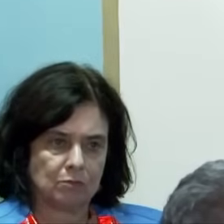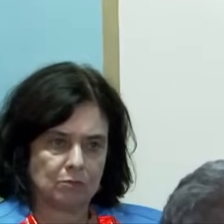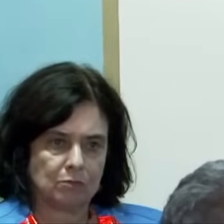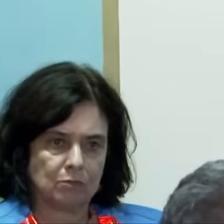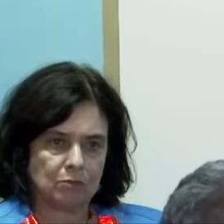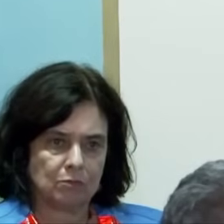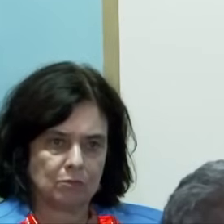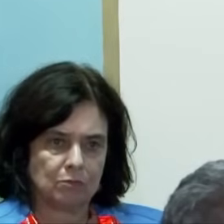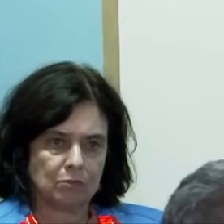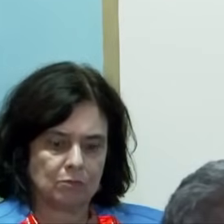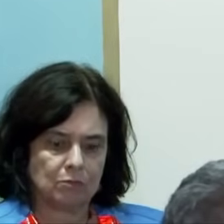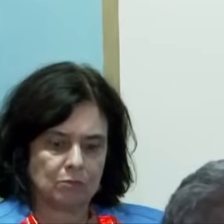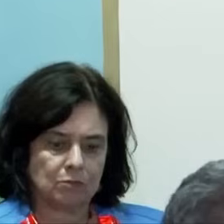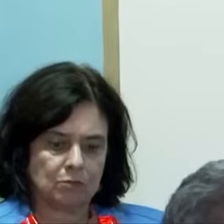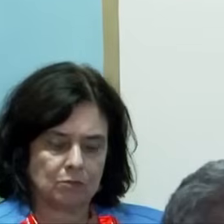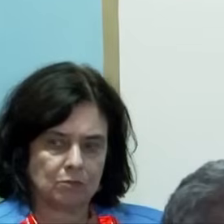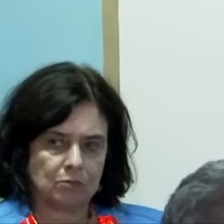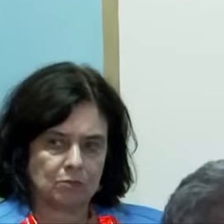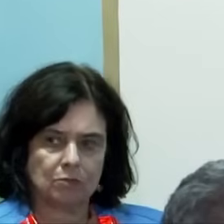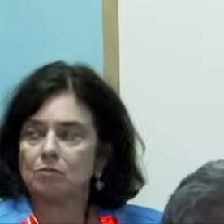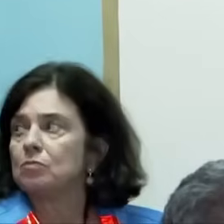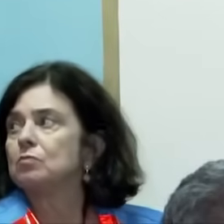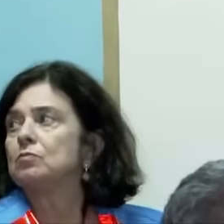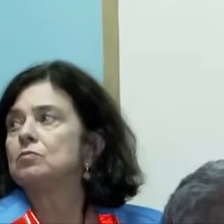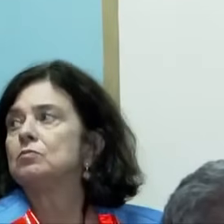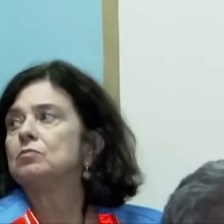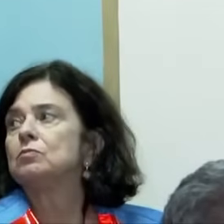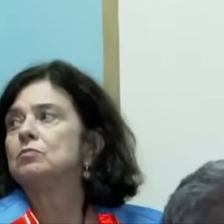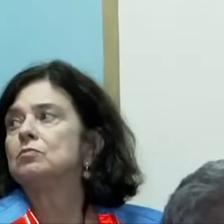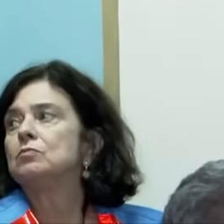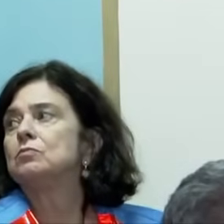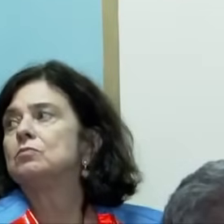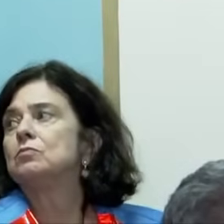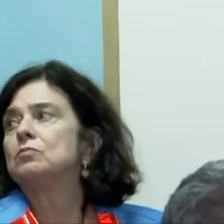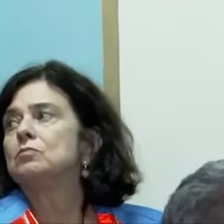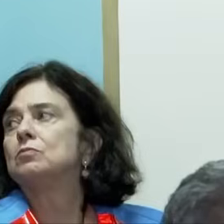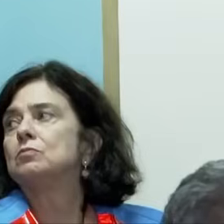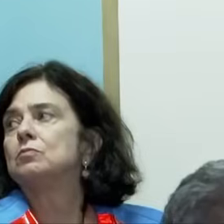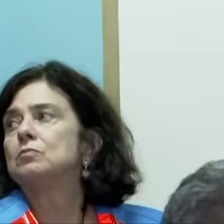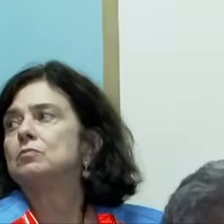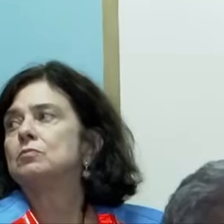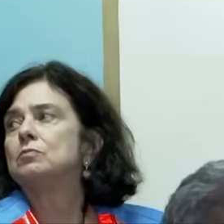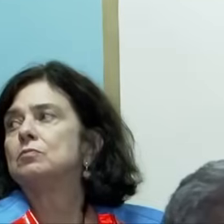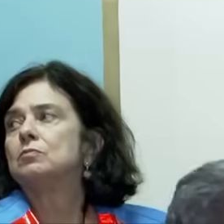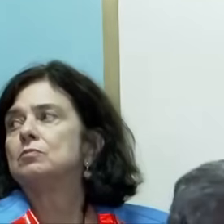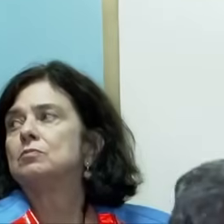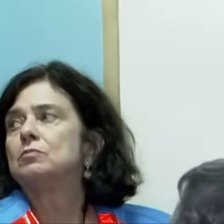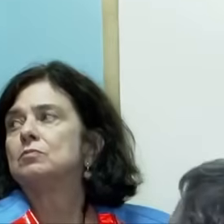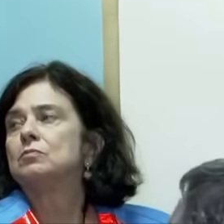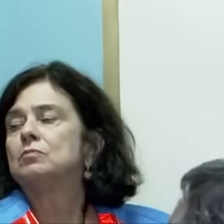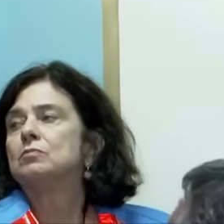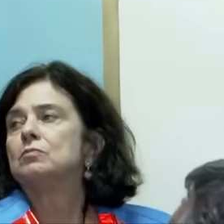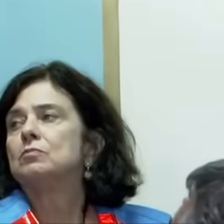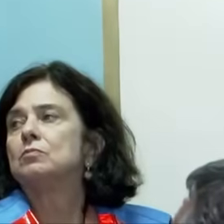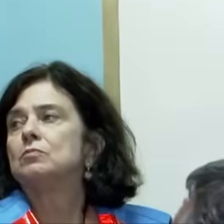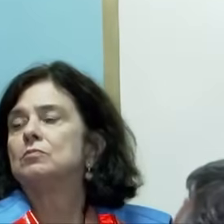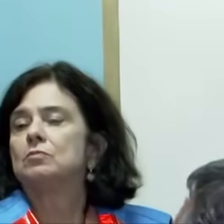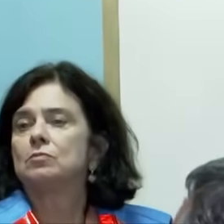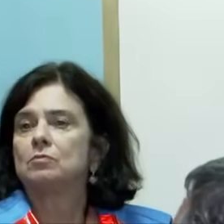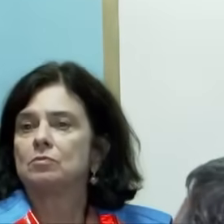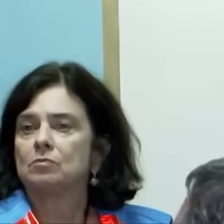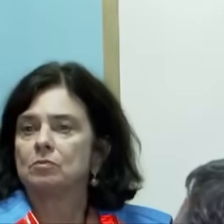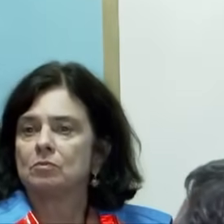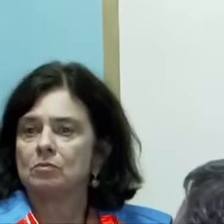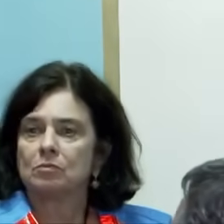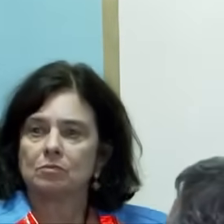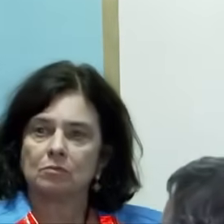quanto foi, Zuco? Quantas? 3.000 quentinhas entre Eldorado do Sul e Guaíba. 3.000 quentinhas